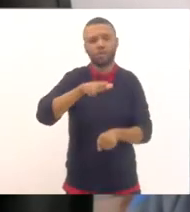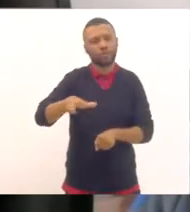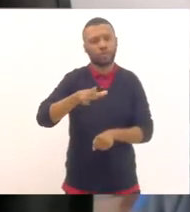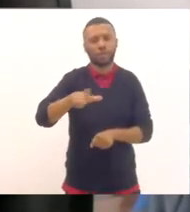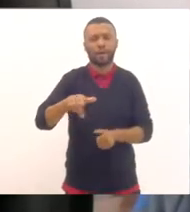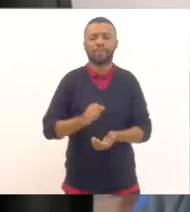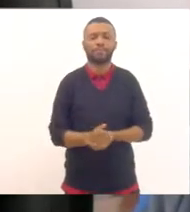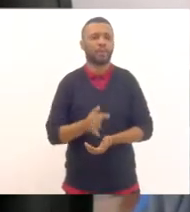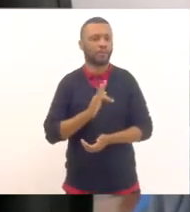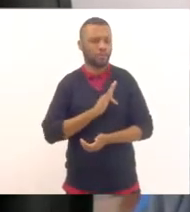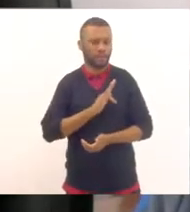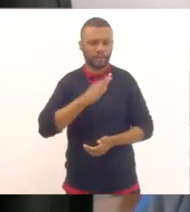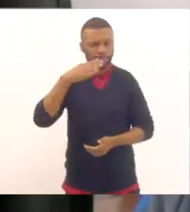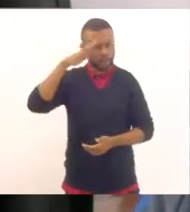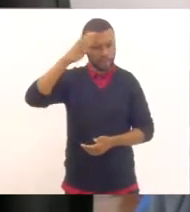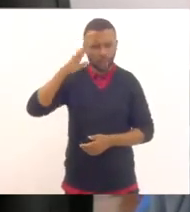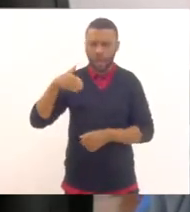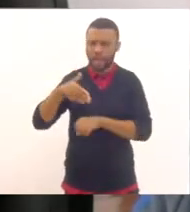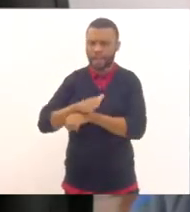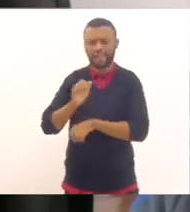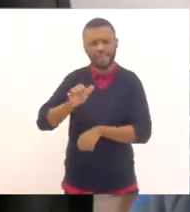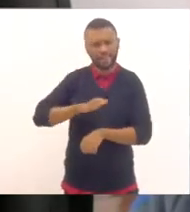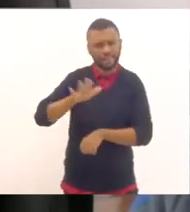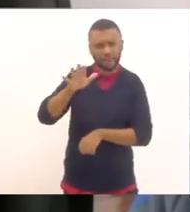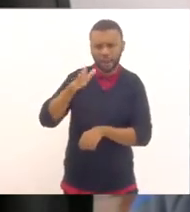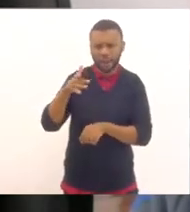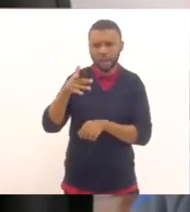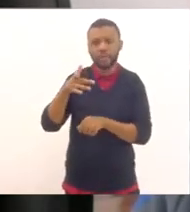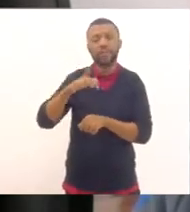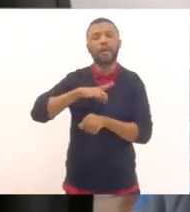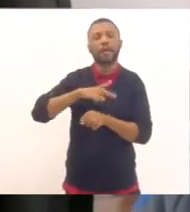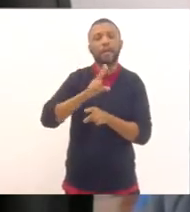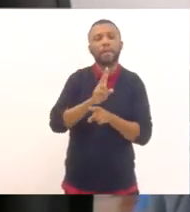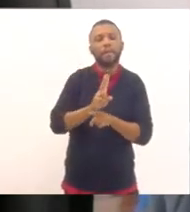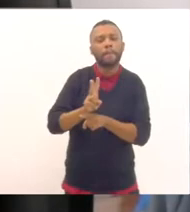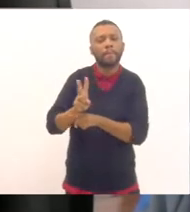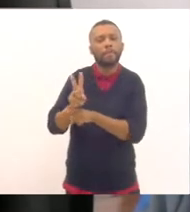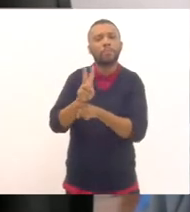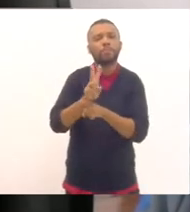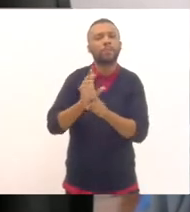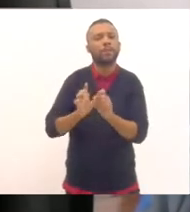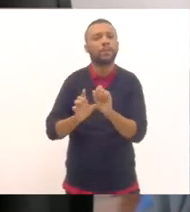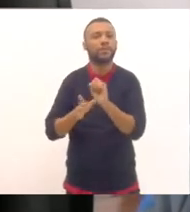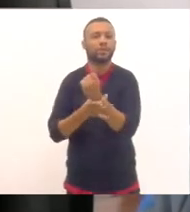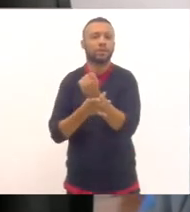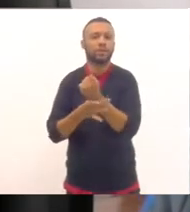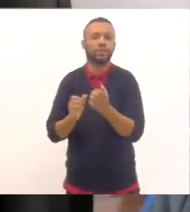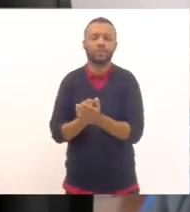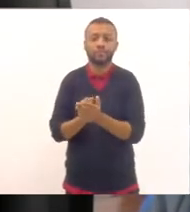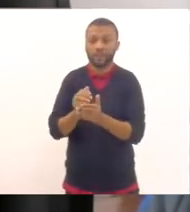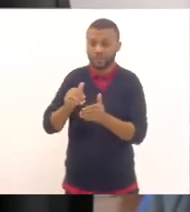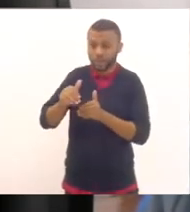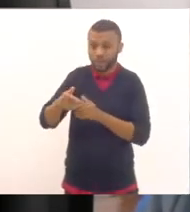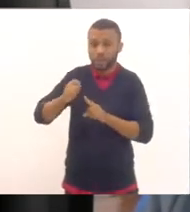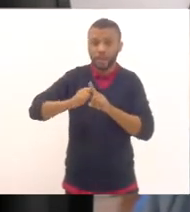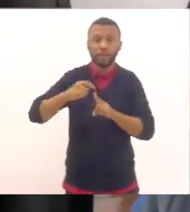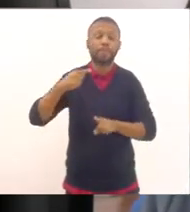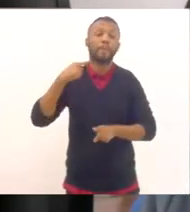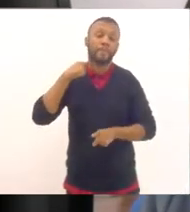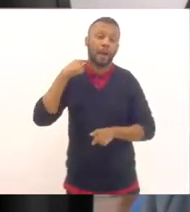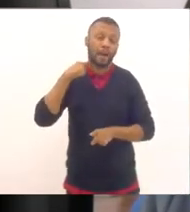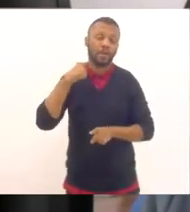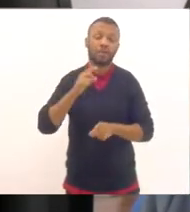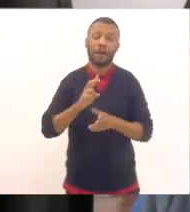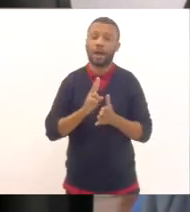entra na comunidade faz a Lia a segurança EA partir de Maio a SuperVia